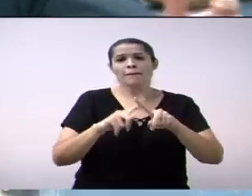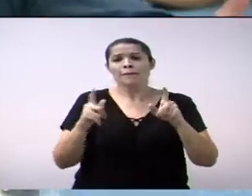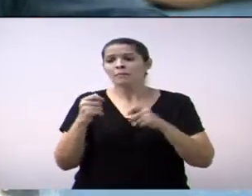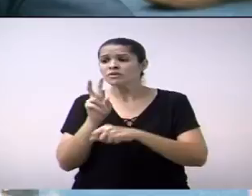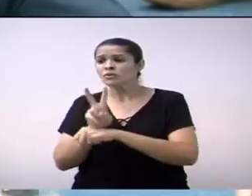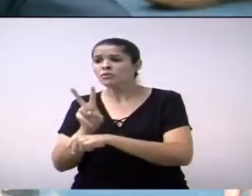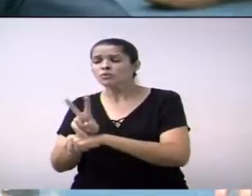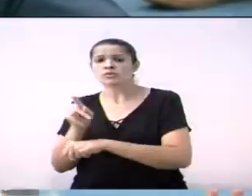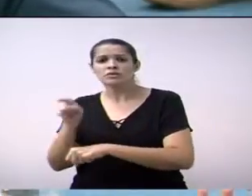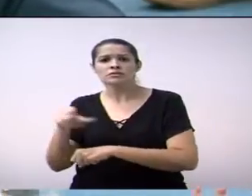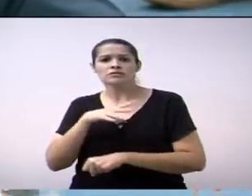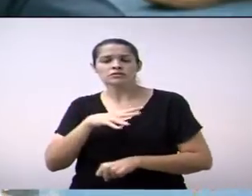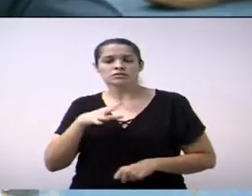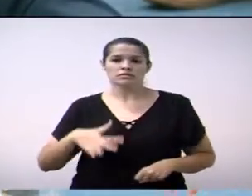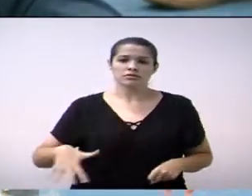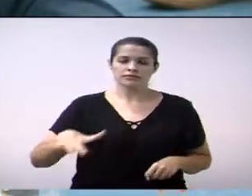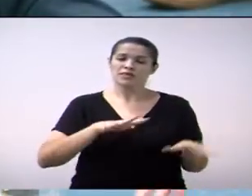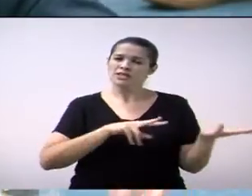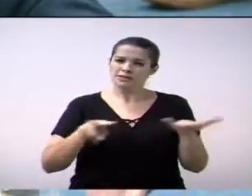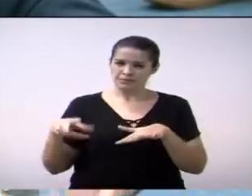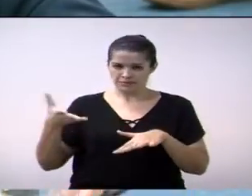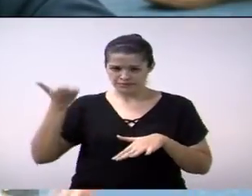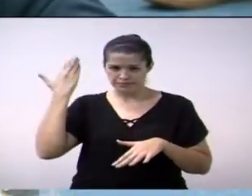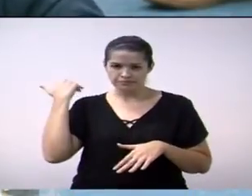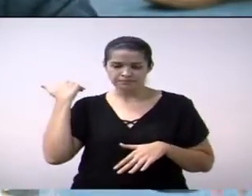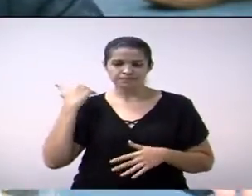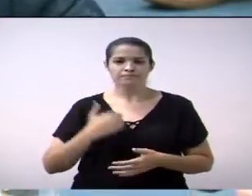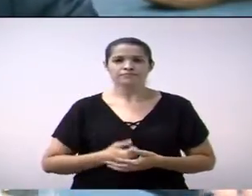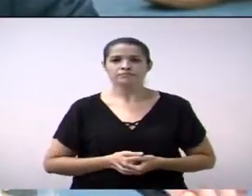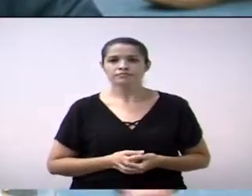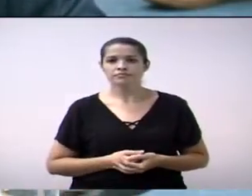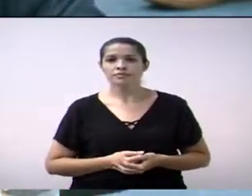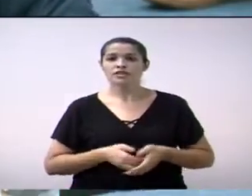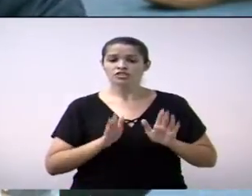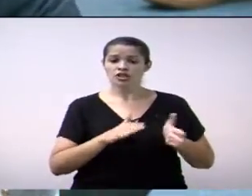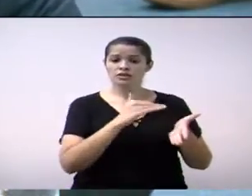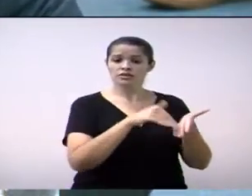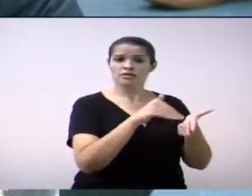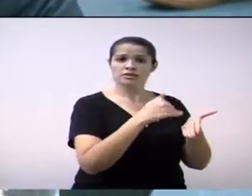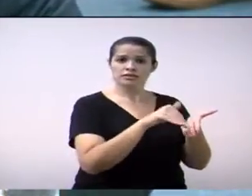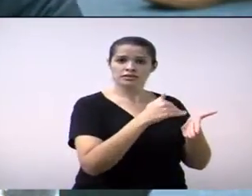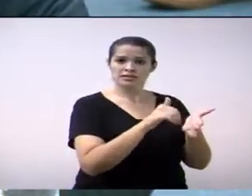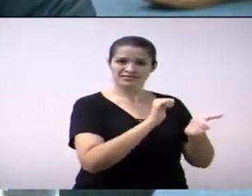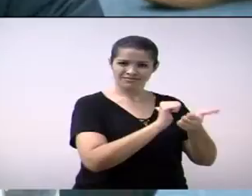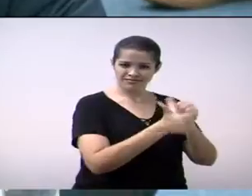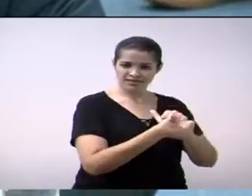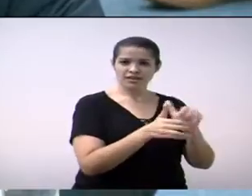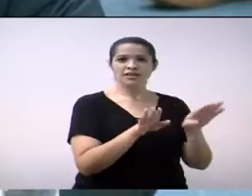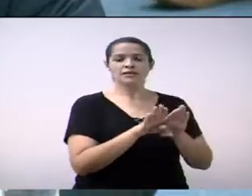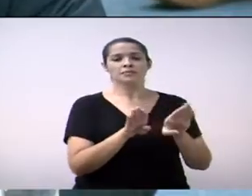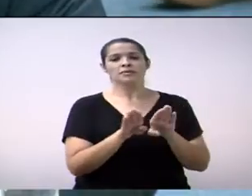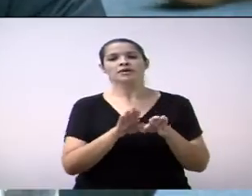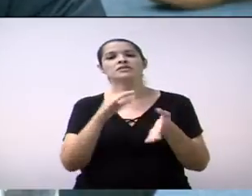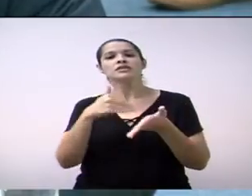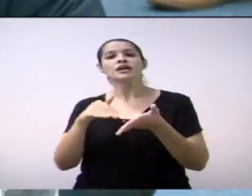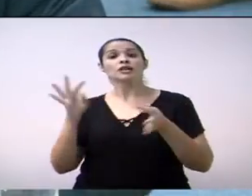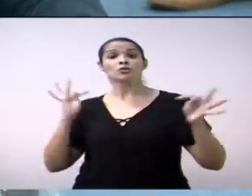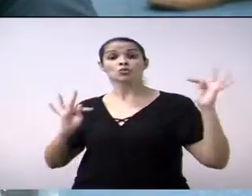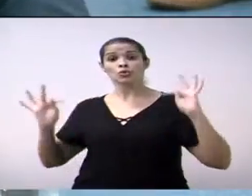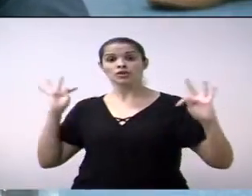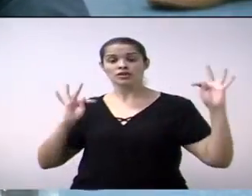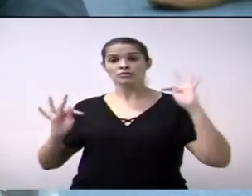Foi passado agora o próprio final de semana passado com a Secretaria de Turismo fazendo o carnaval.